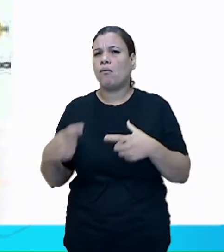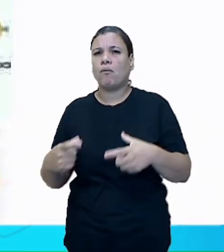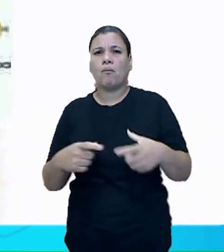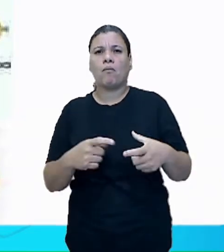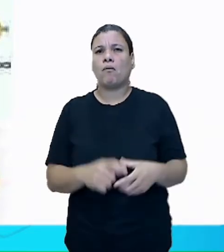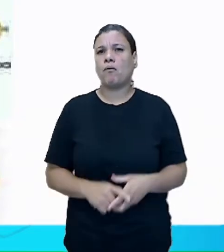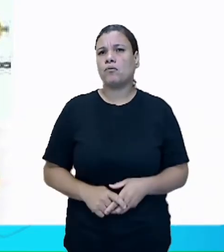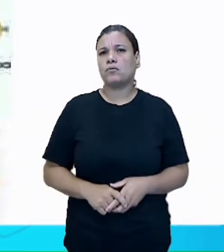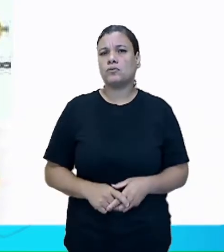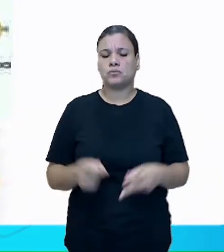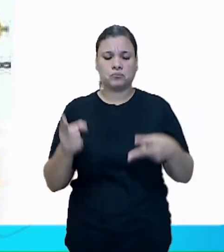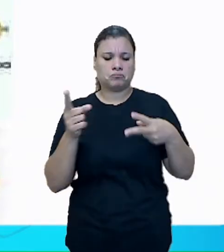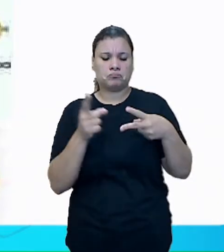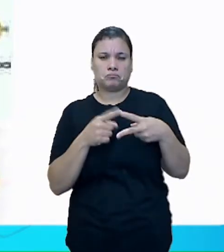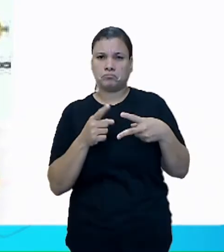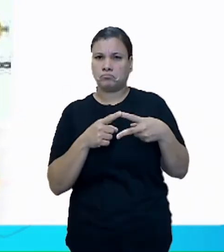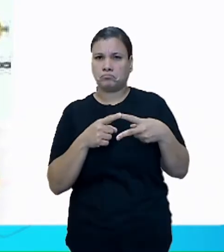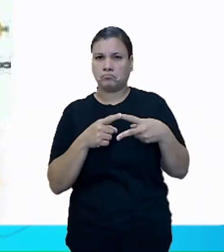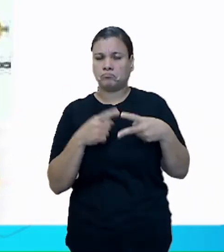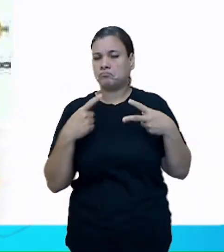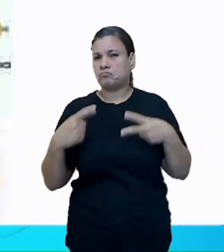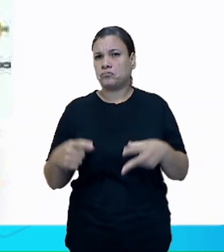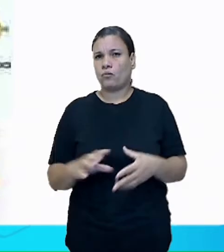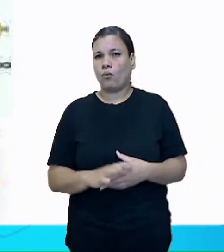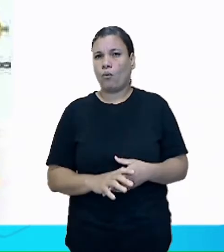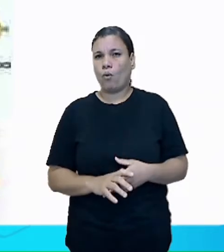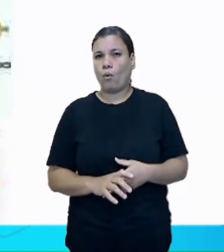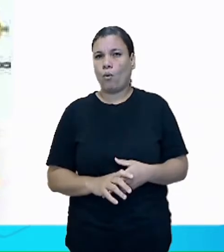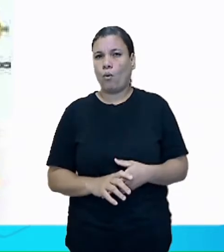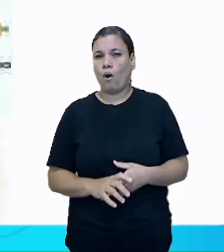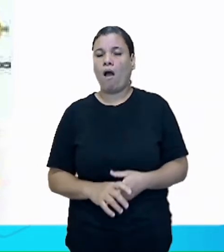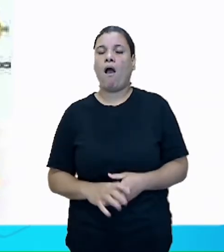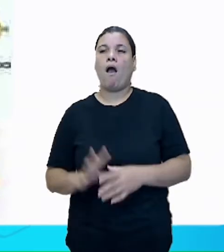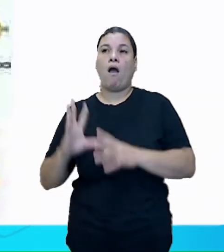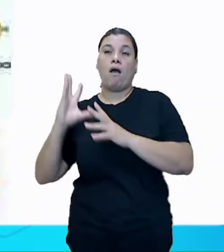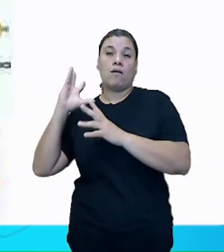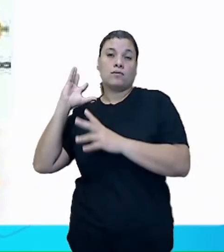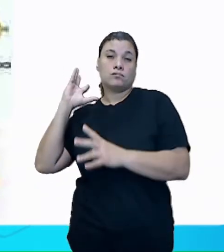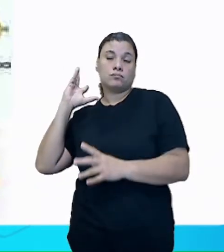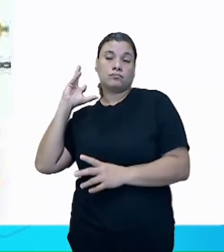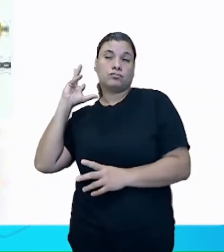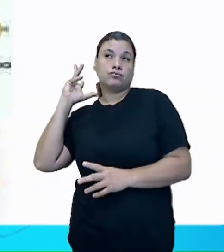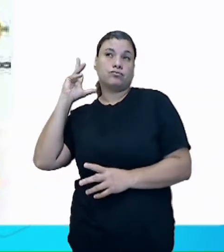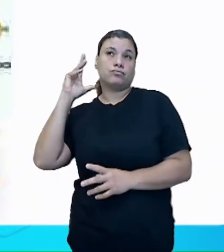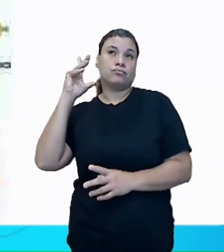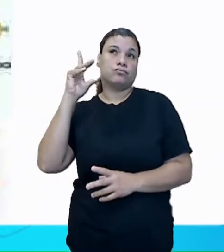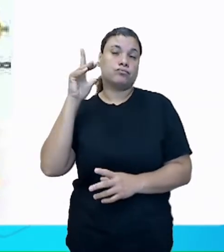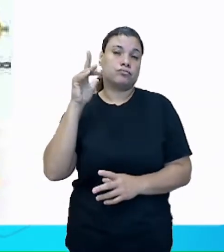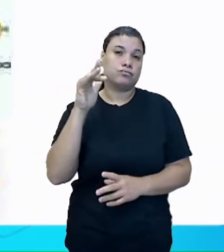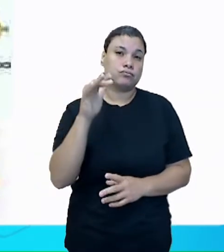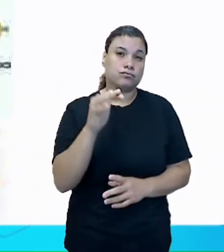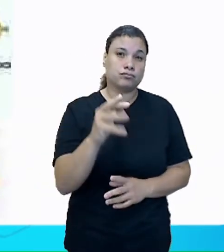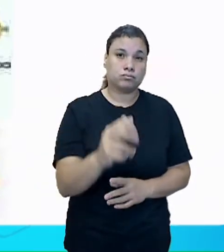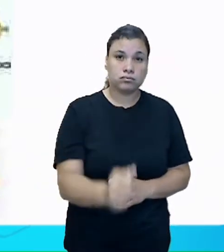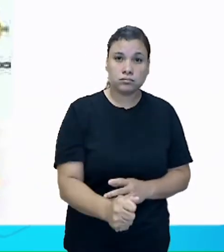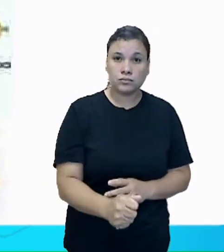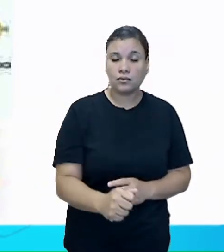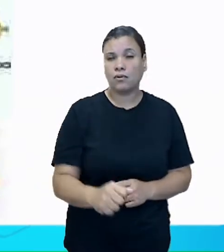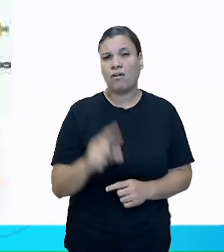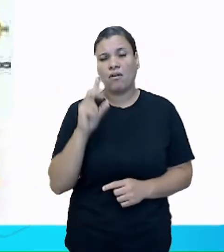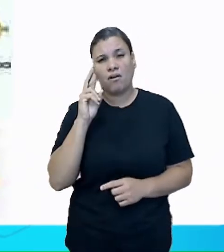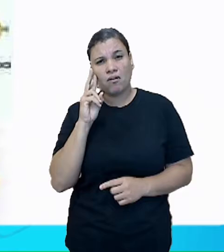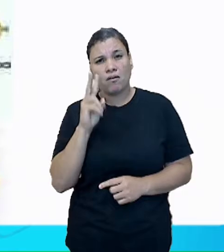se amadurecendo ao longo de um tempo e fazendo com que a gente observe as